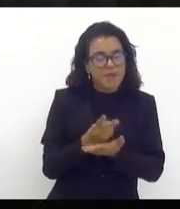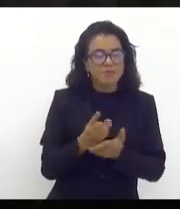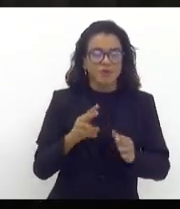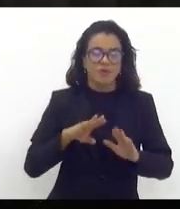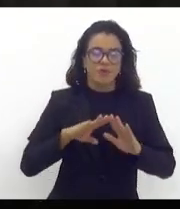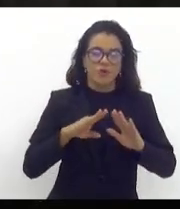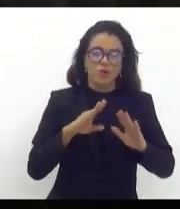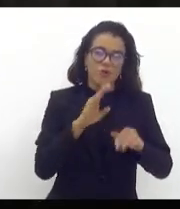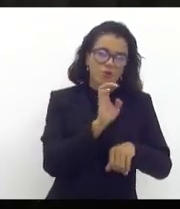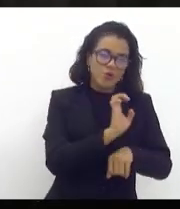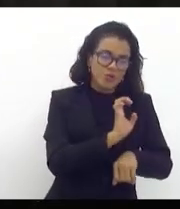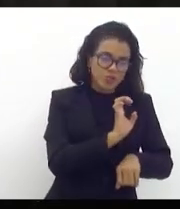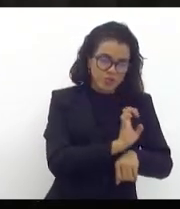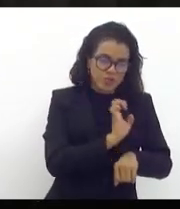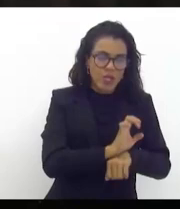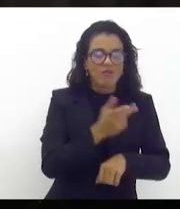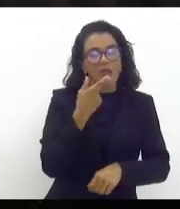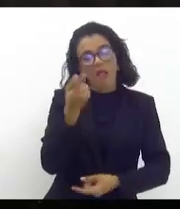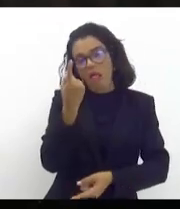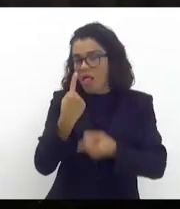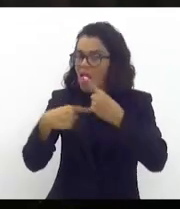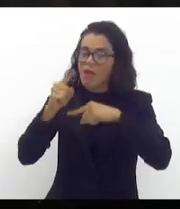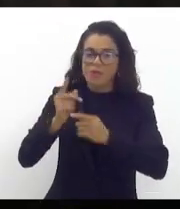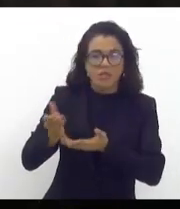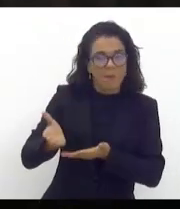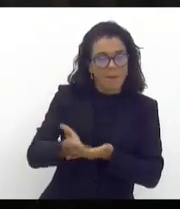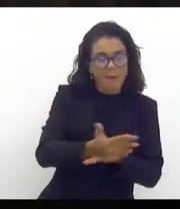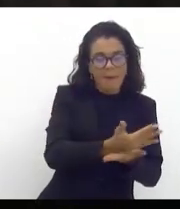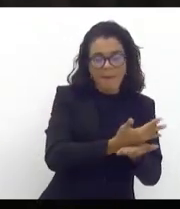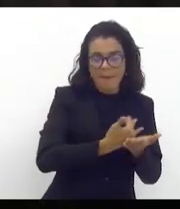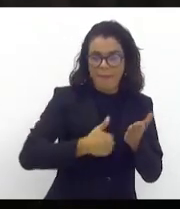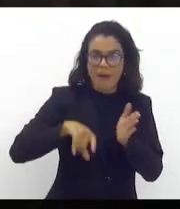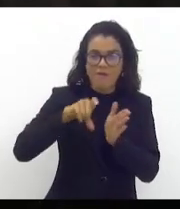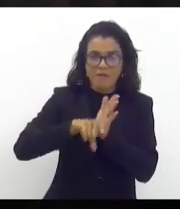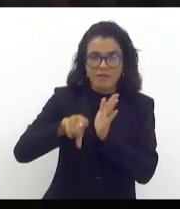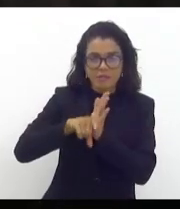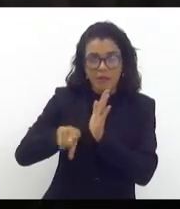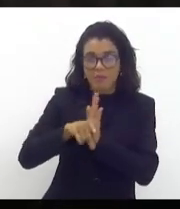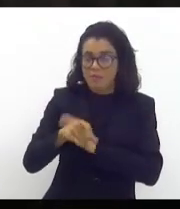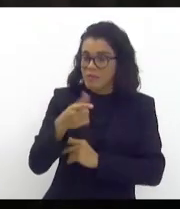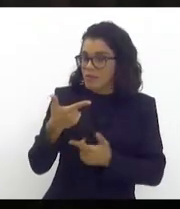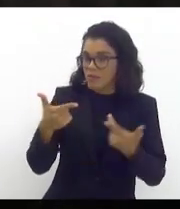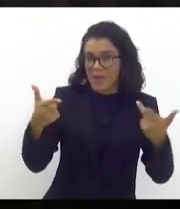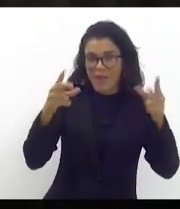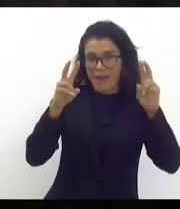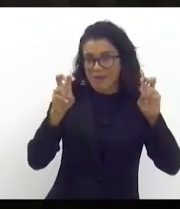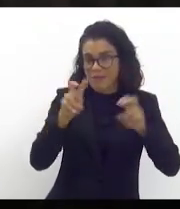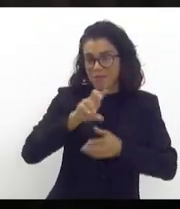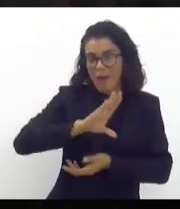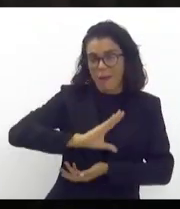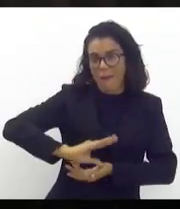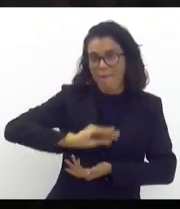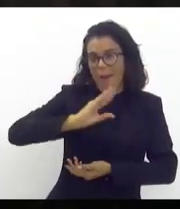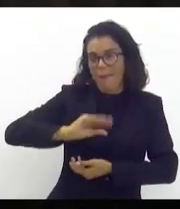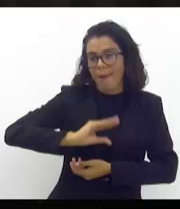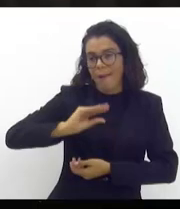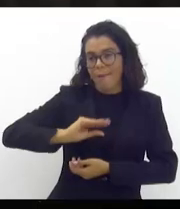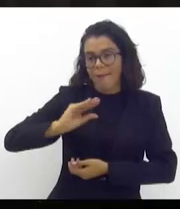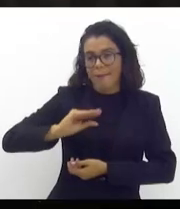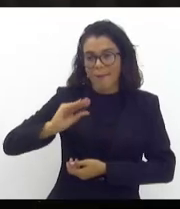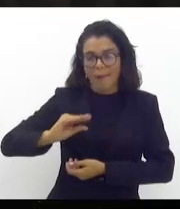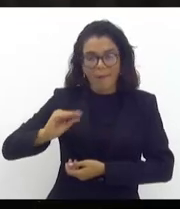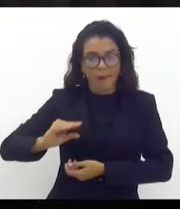no seu regime de recuperação fiscal, mas não há motivo para o atraso do pagamento, até porque a UERJ é uma autarquia